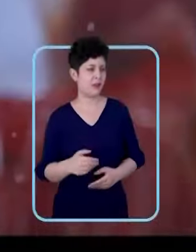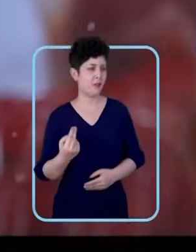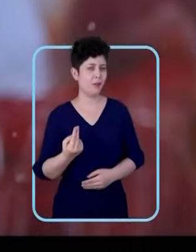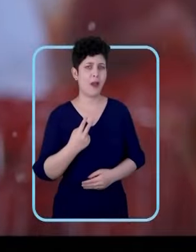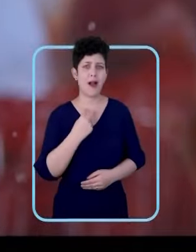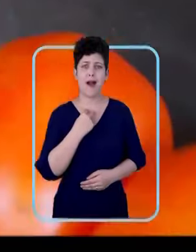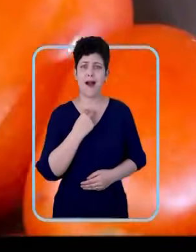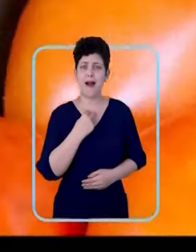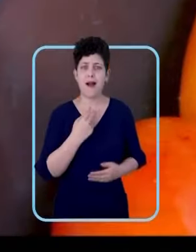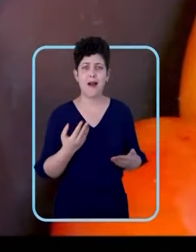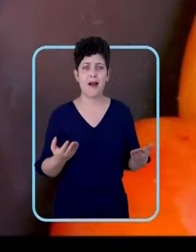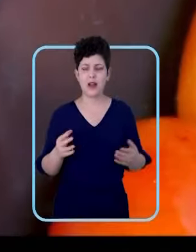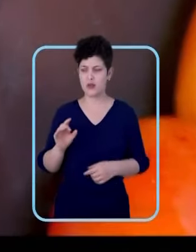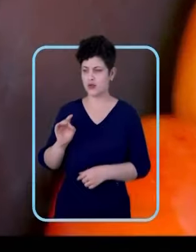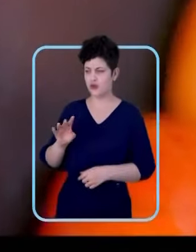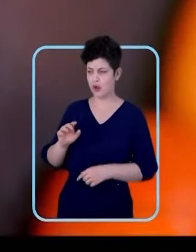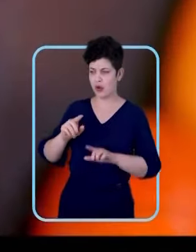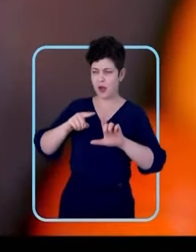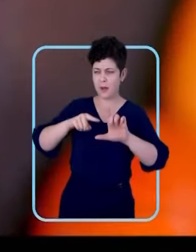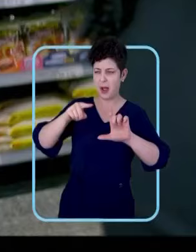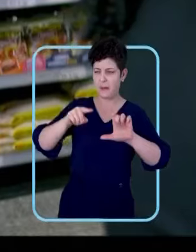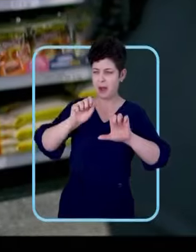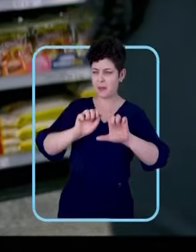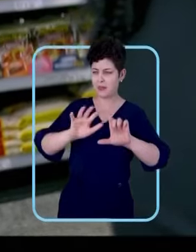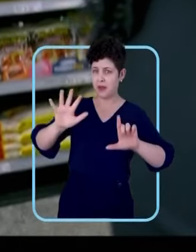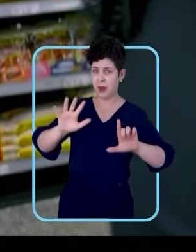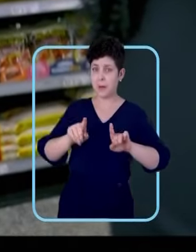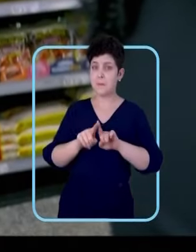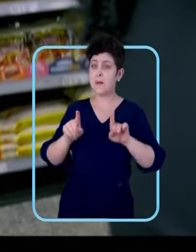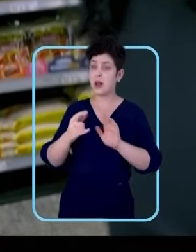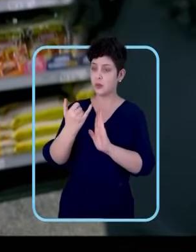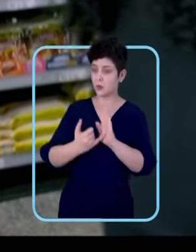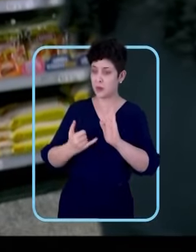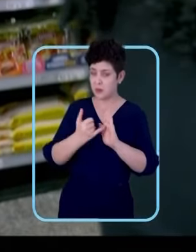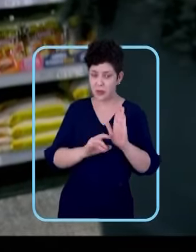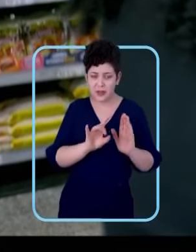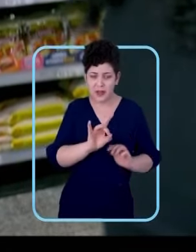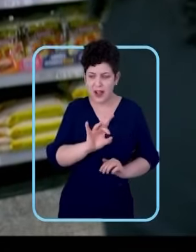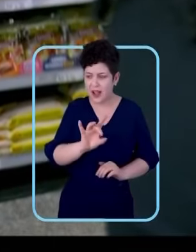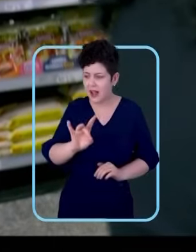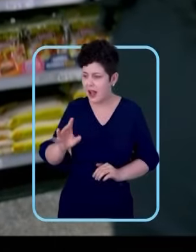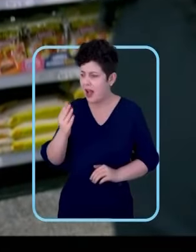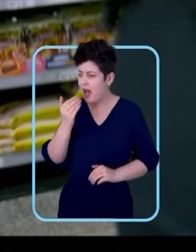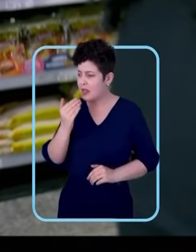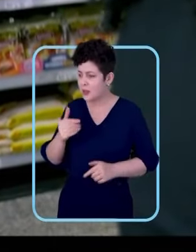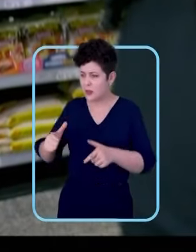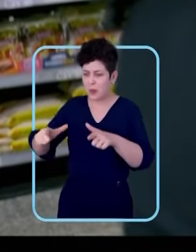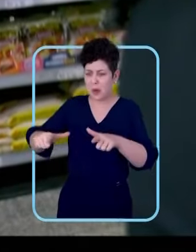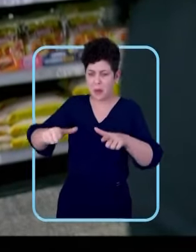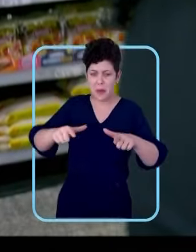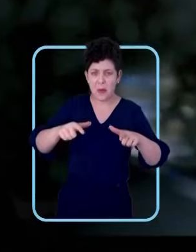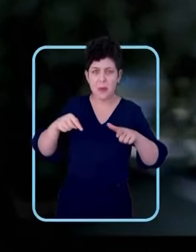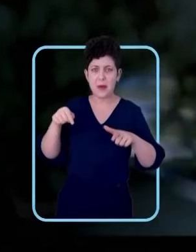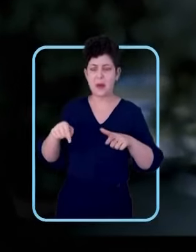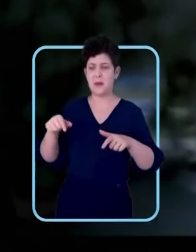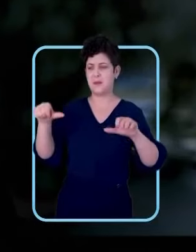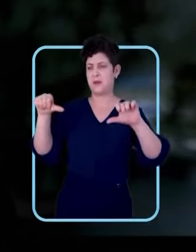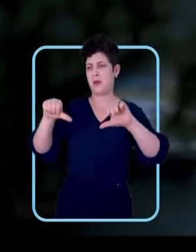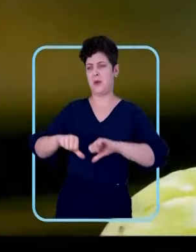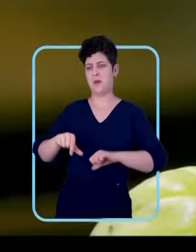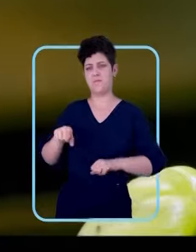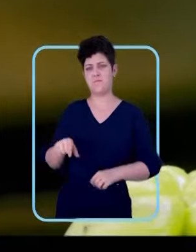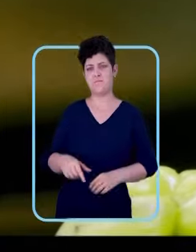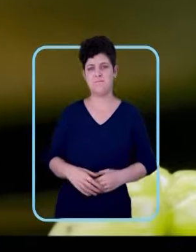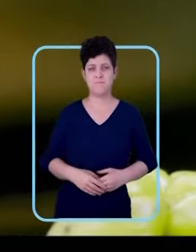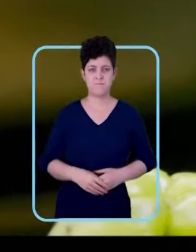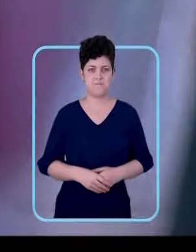tem condições. Pois é, mas não é só a inflação. A carga tributária em cima de cada alimento é que faz isso. Essa é a pior